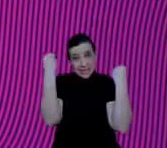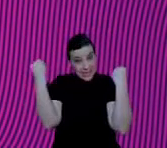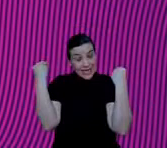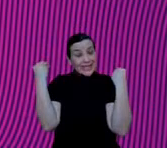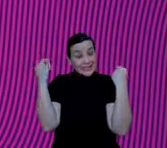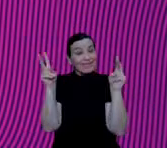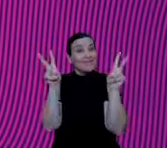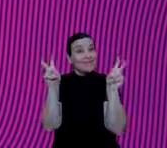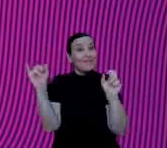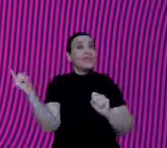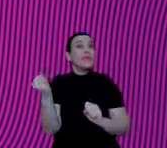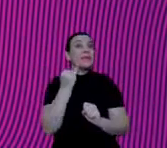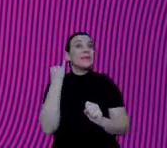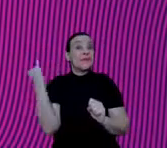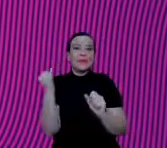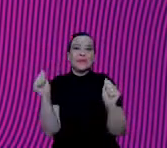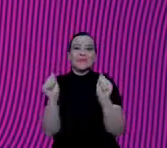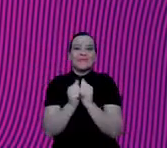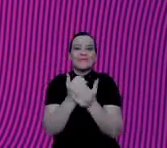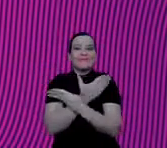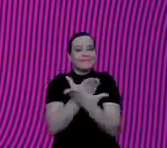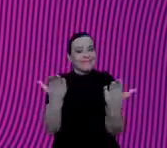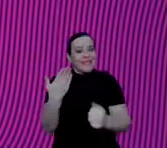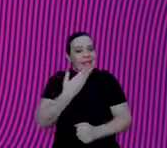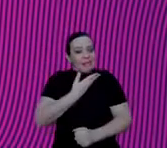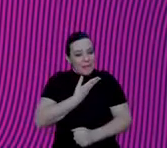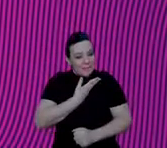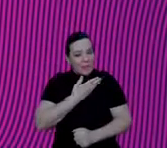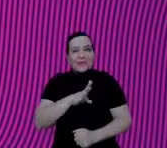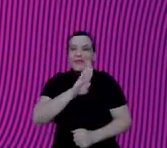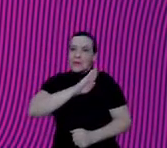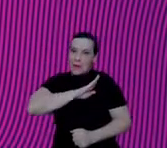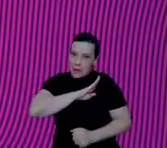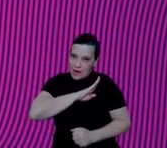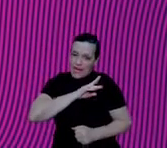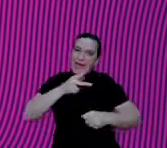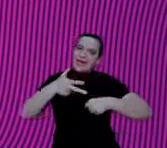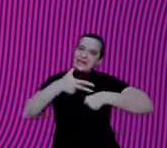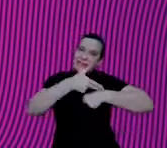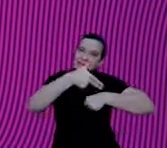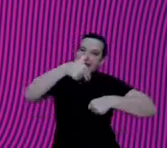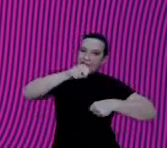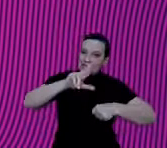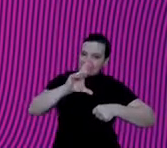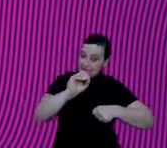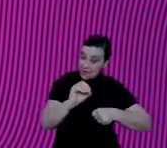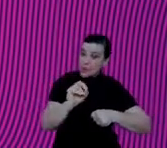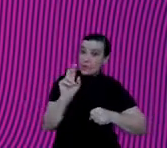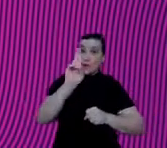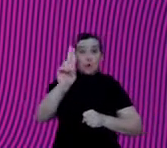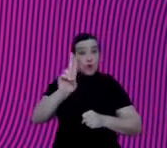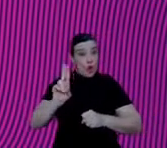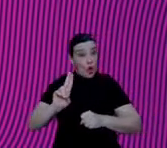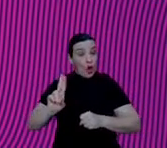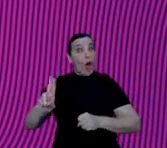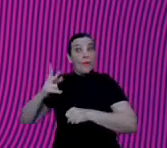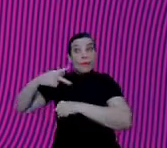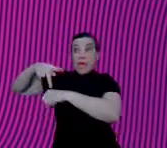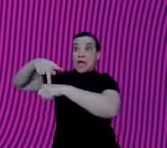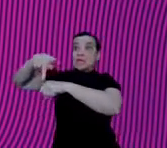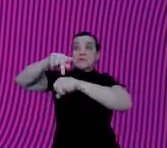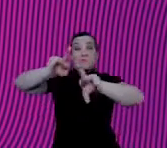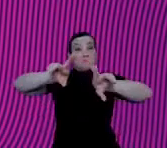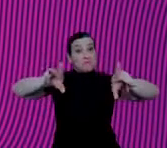de amigos e colegas neurologistas aí de renome internacional. A gente vai ter uma mesa